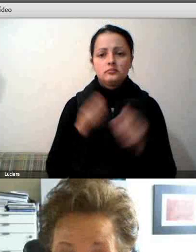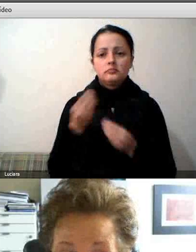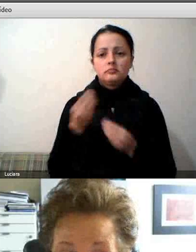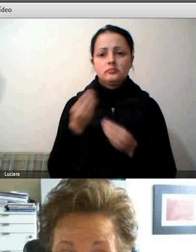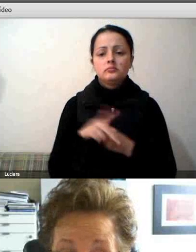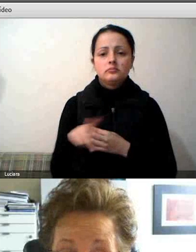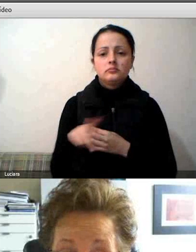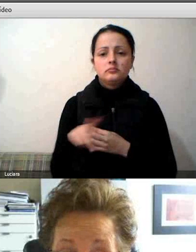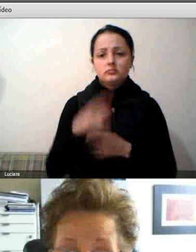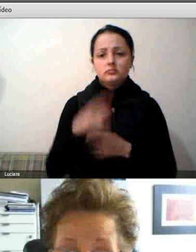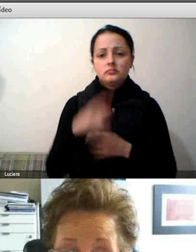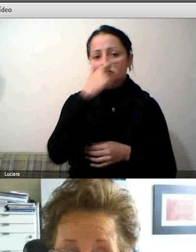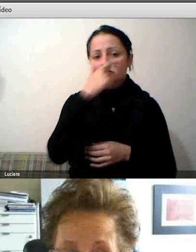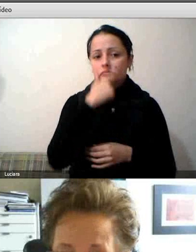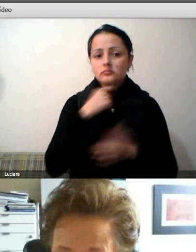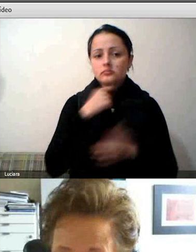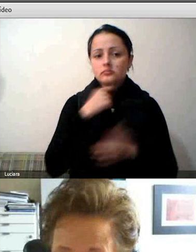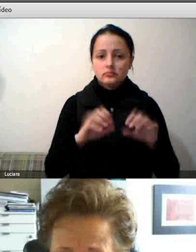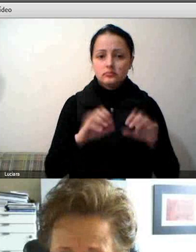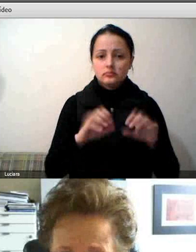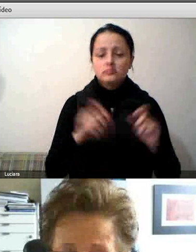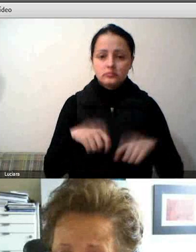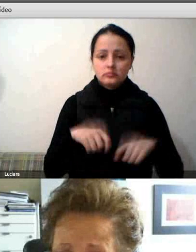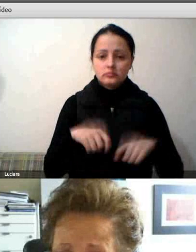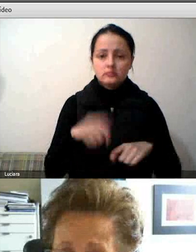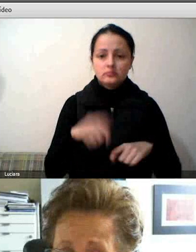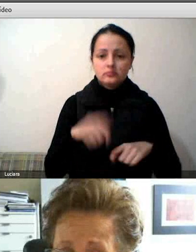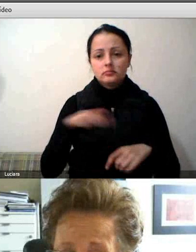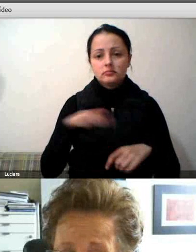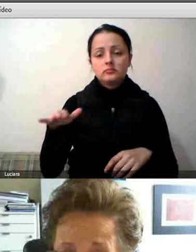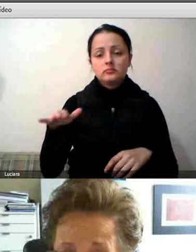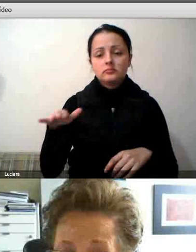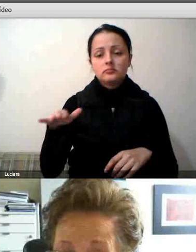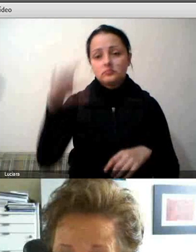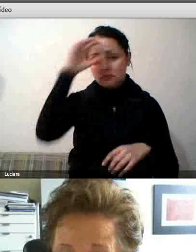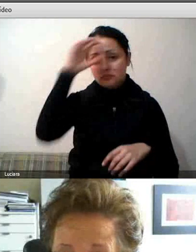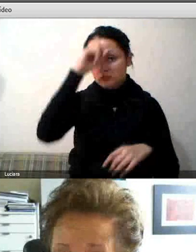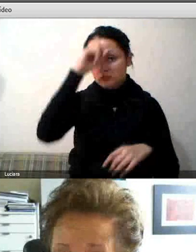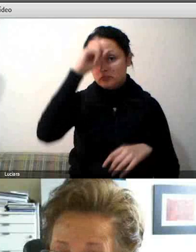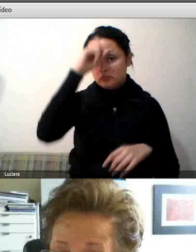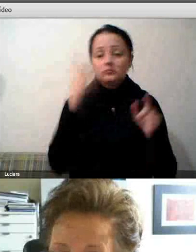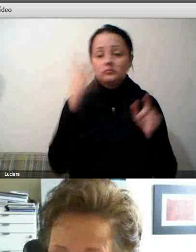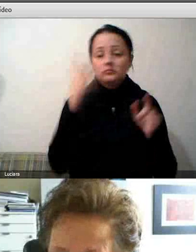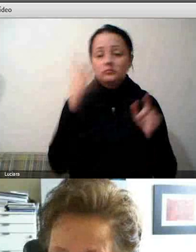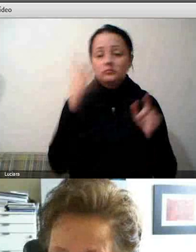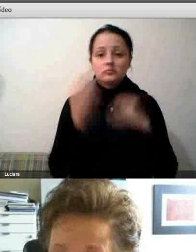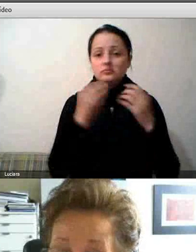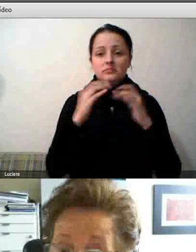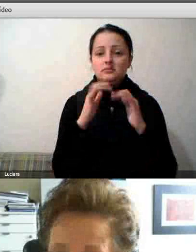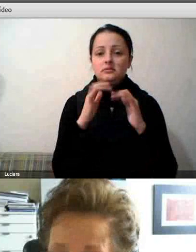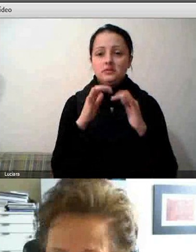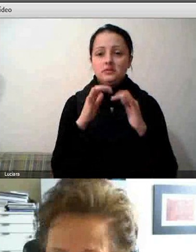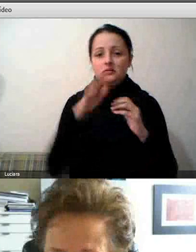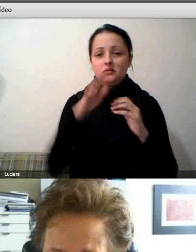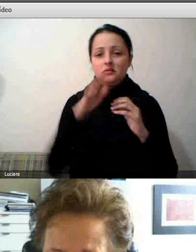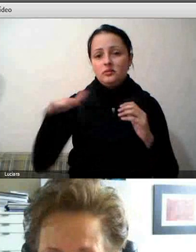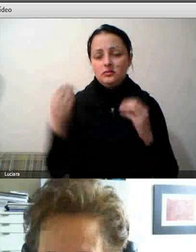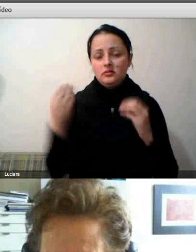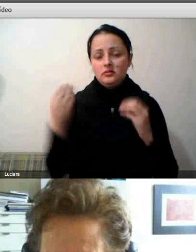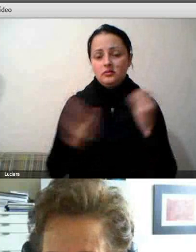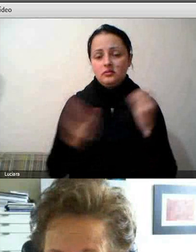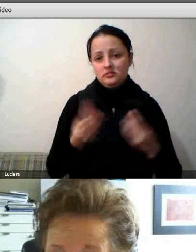compreensão. Então, nós temos, por exemplo, o cérebro humano, que era desconhecido. Agora